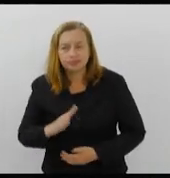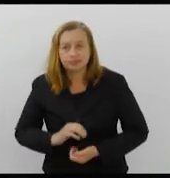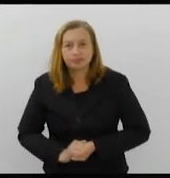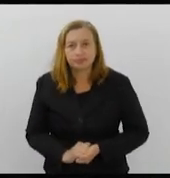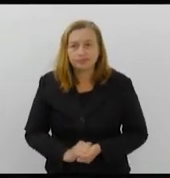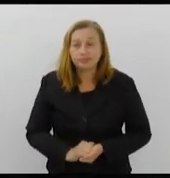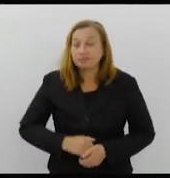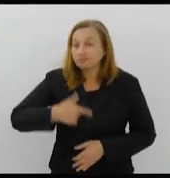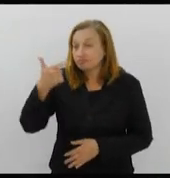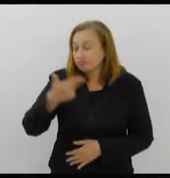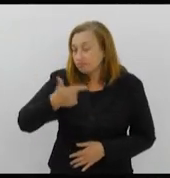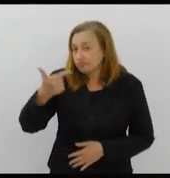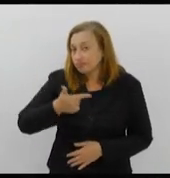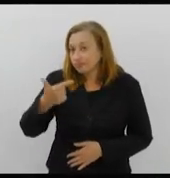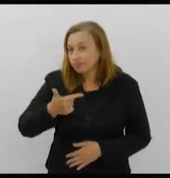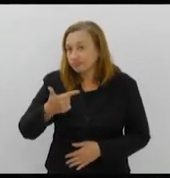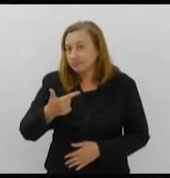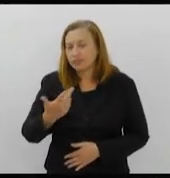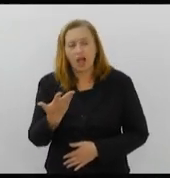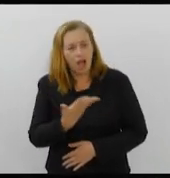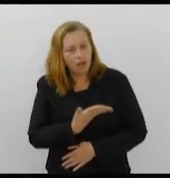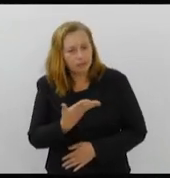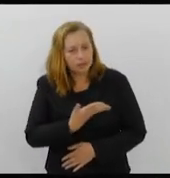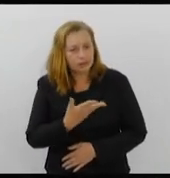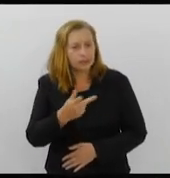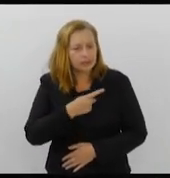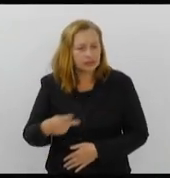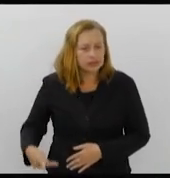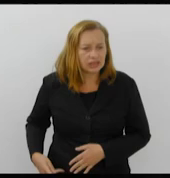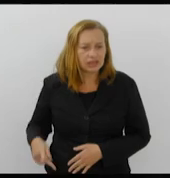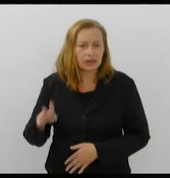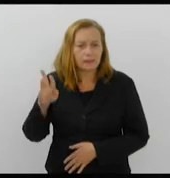Em segundo ponto, nobre amigo presidente Brazão,